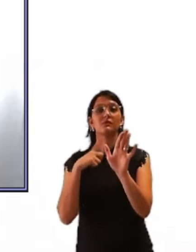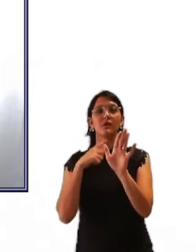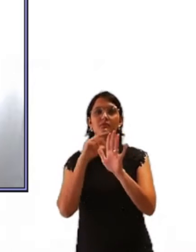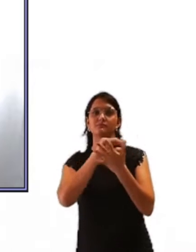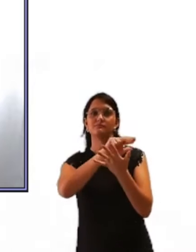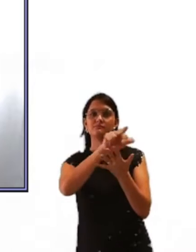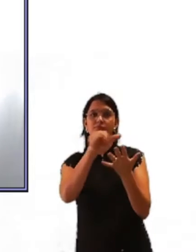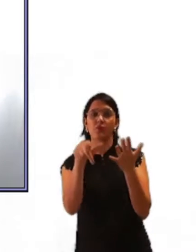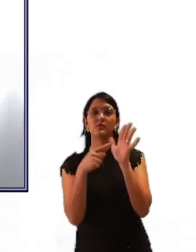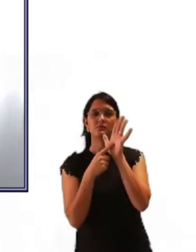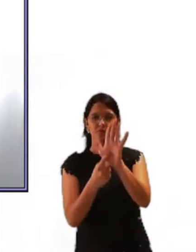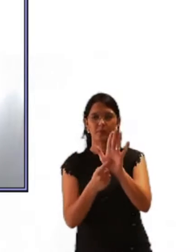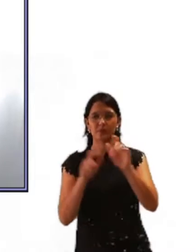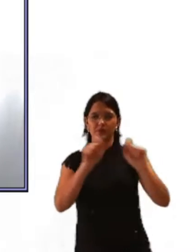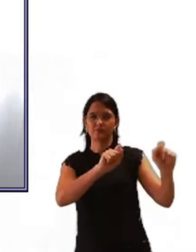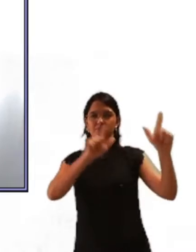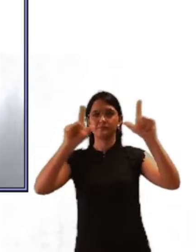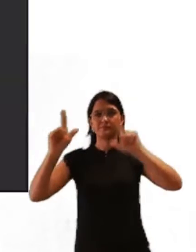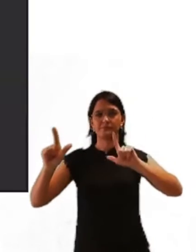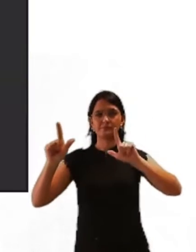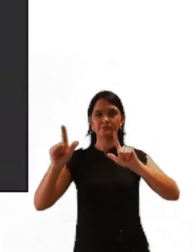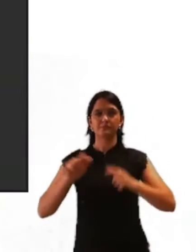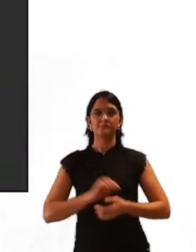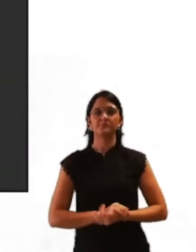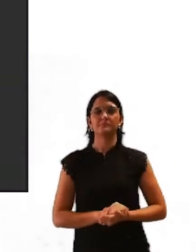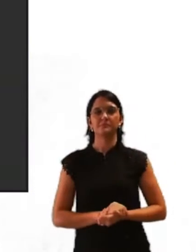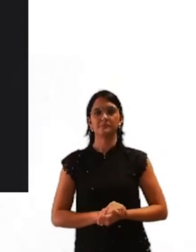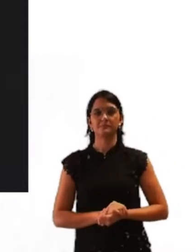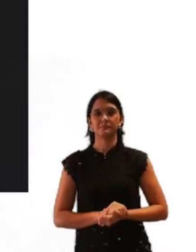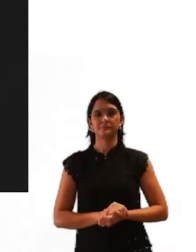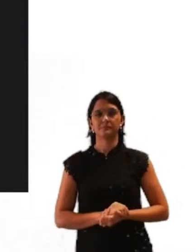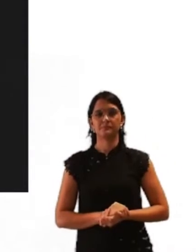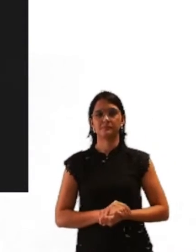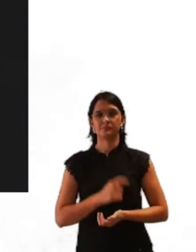vou compartilhar aqui com vocês, deixa só.